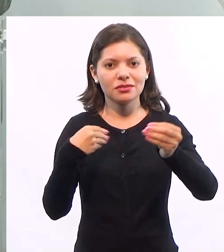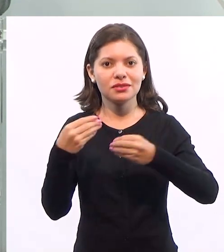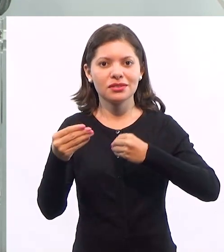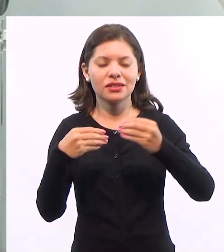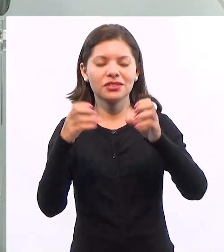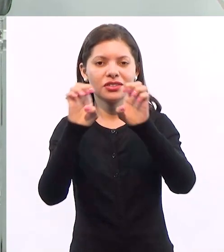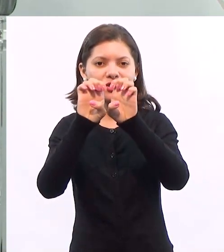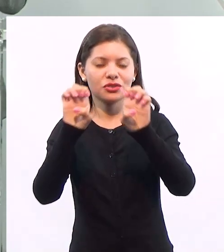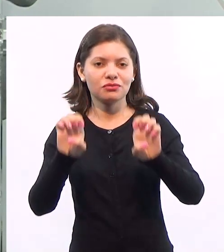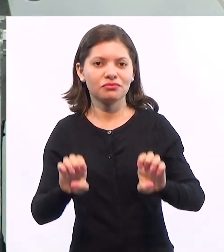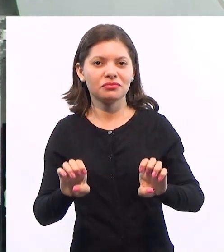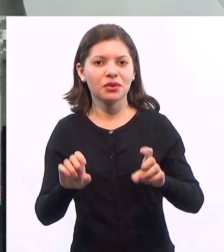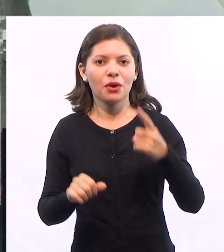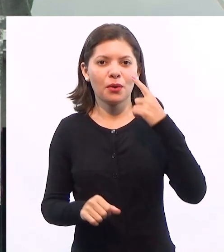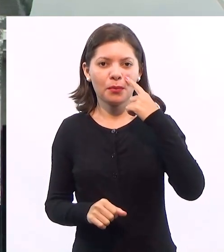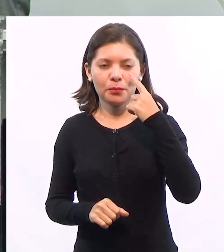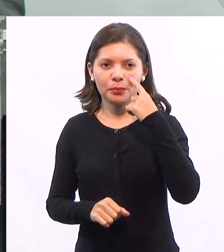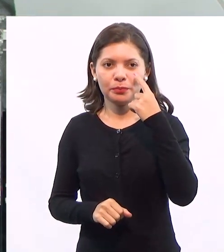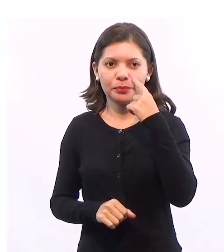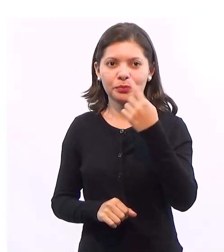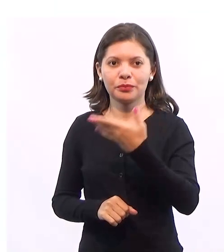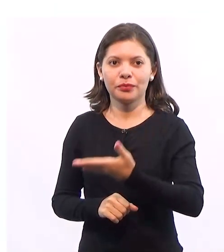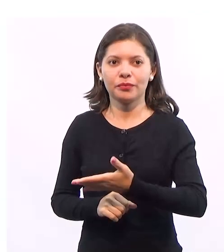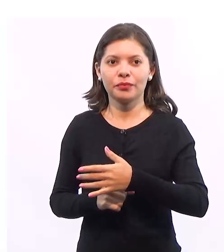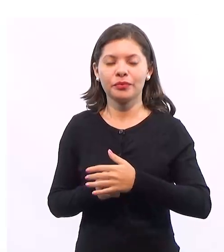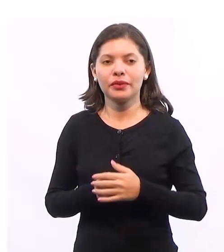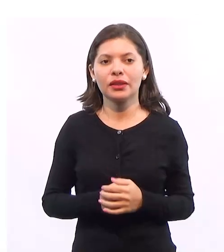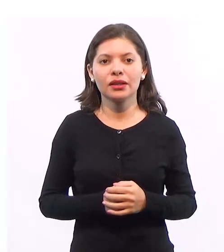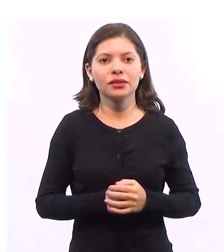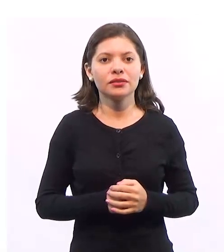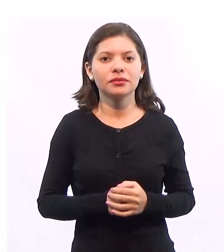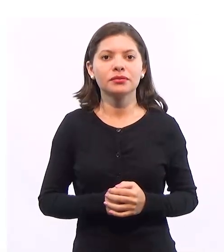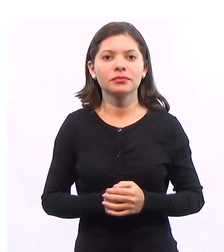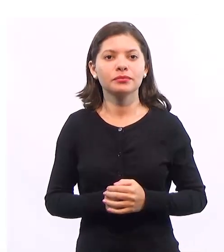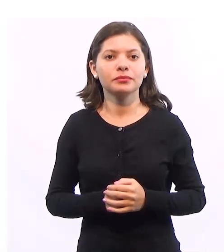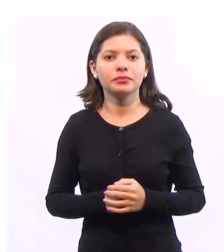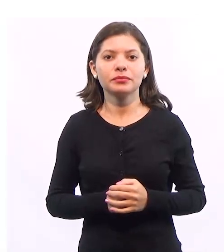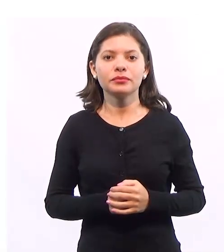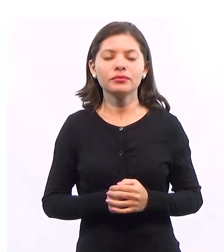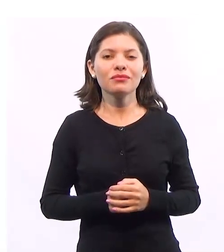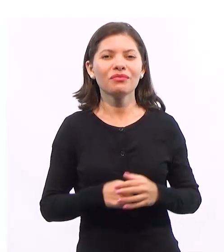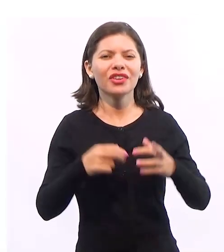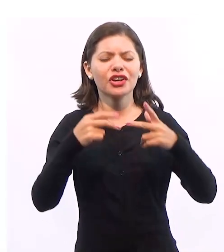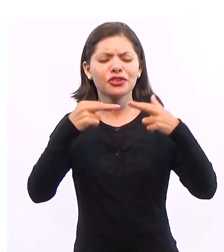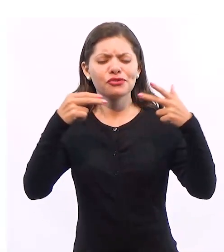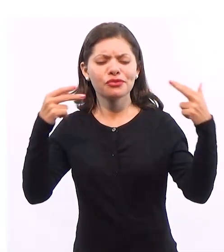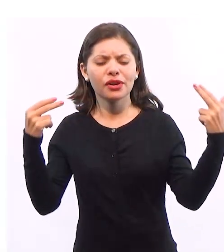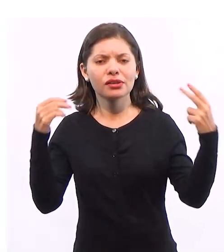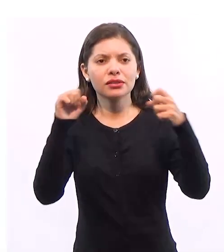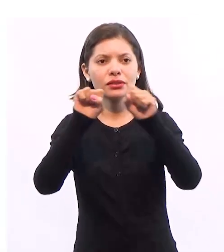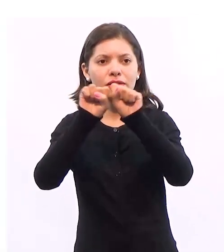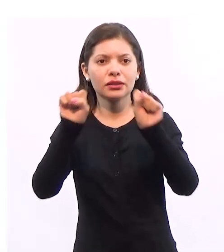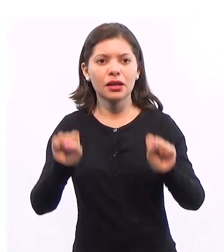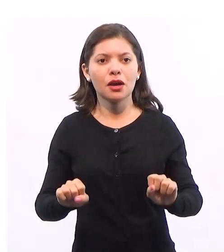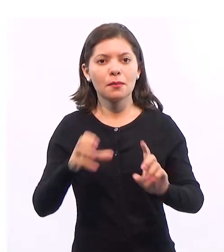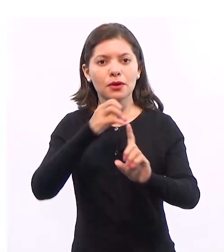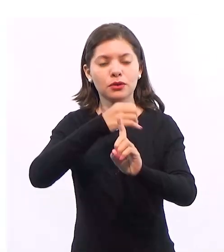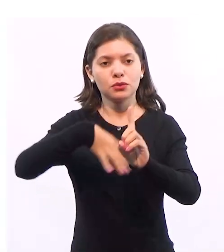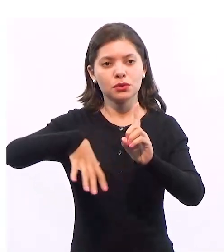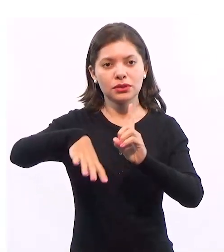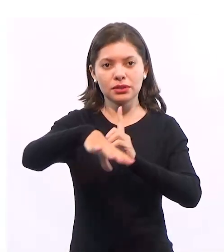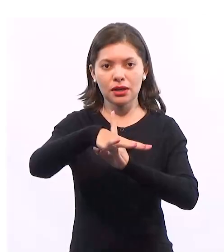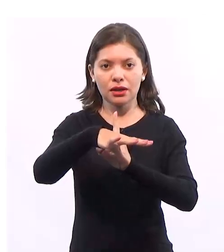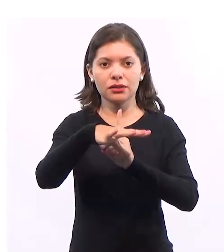estruturalista começou a pensar em tudo isso. Olha aqui mais, ó. Ter participação simultânea em vários sistemas sociais e